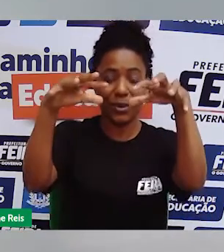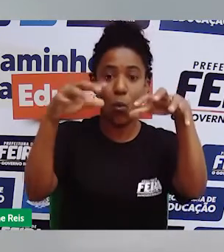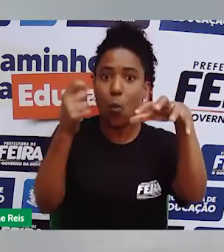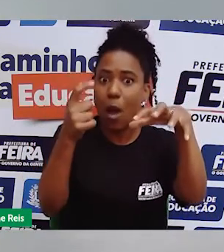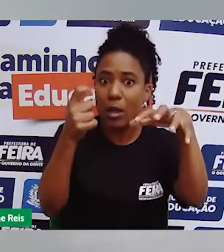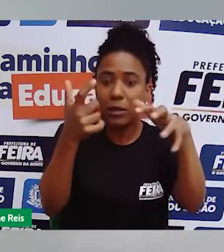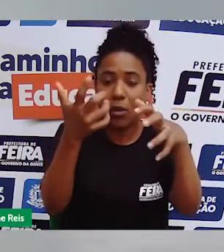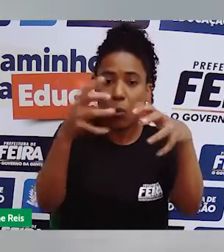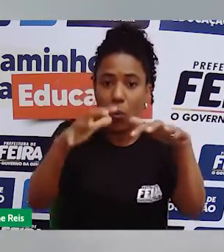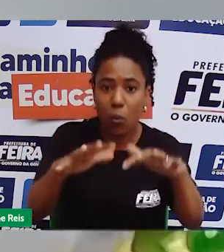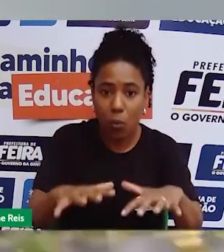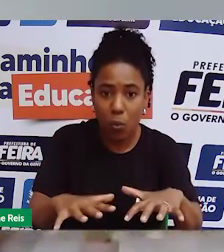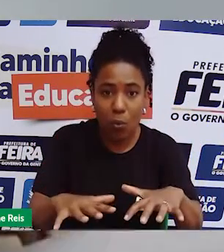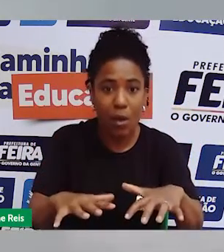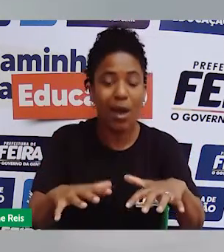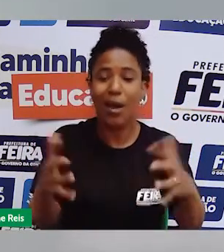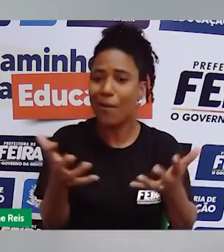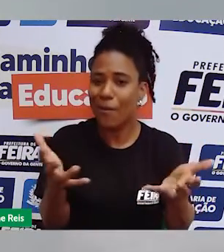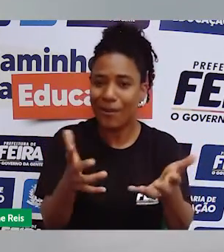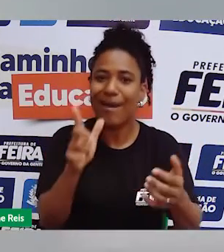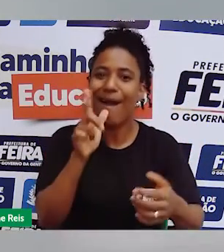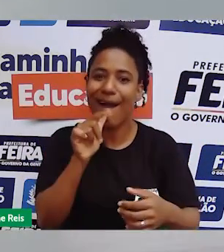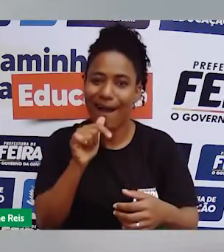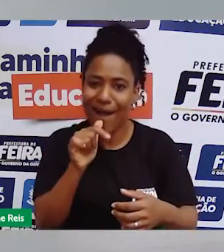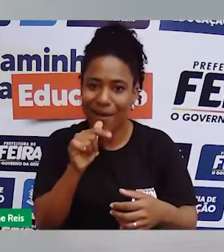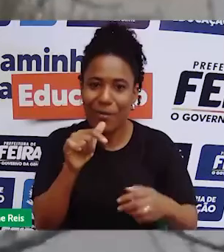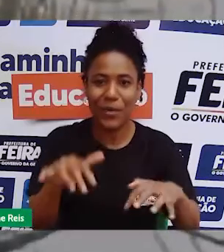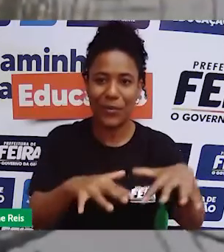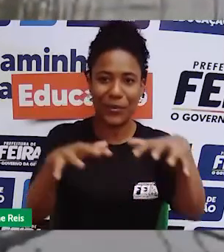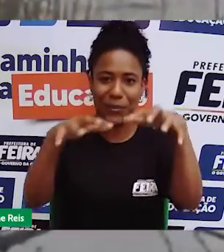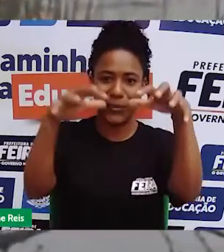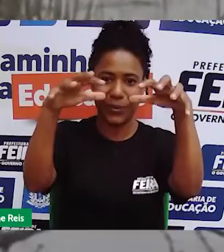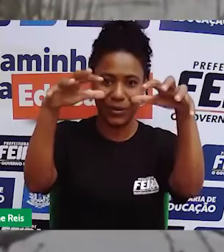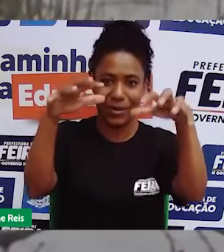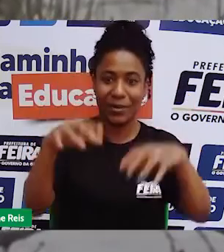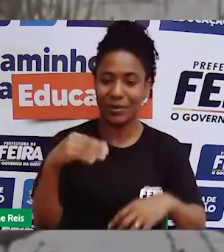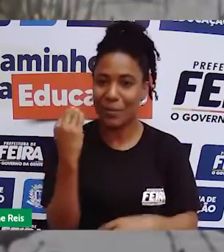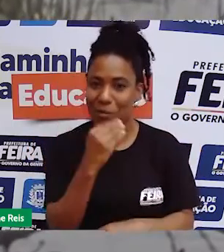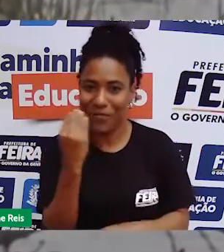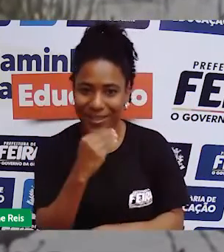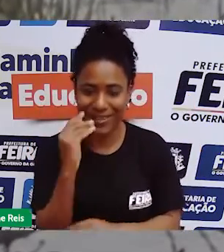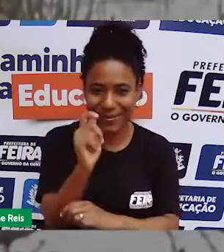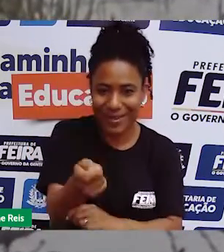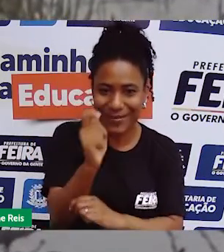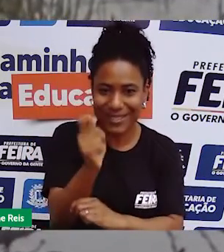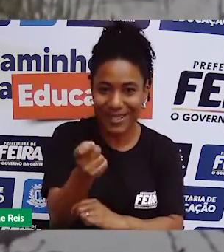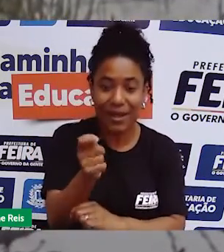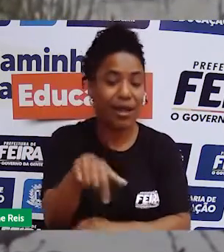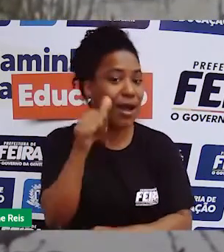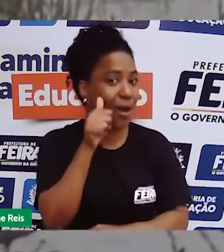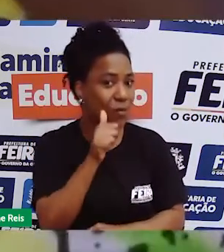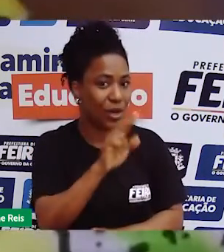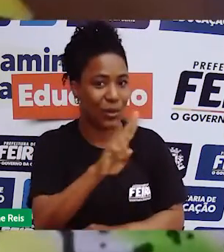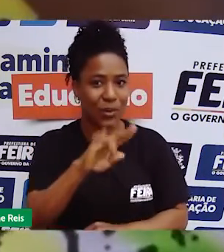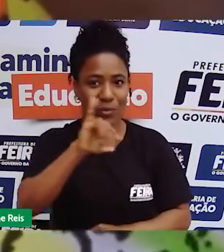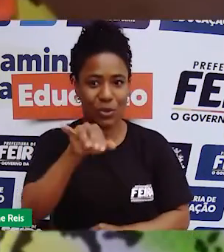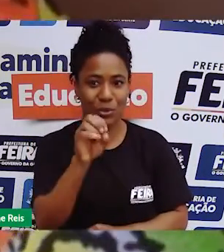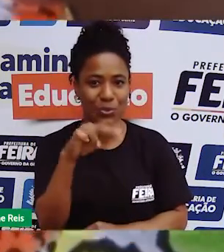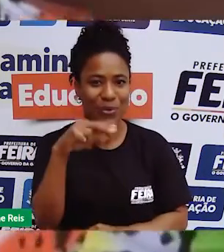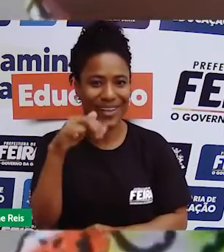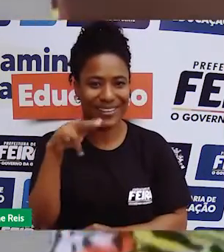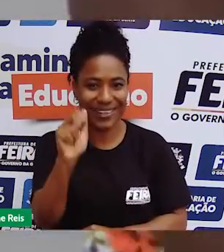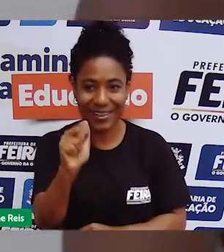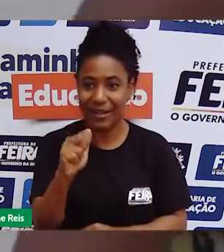bastante água e tem muita gente aproveitando para pescar. Dona Joana não perdeu tempo. Foi só a lagoa acumular água que ela partiu